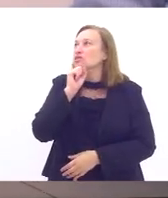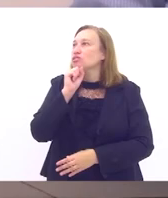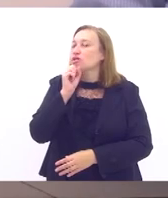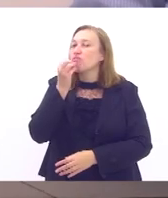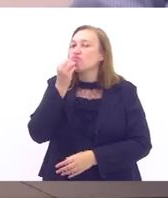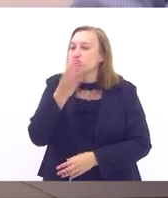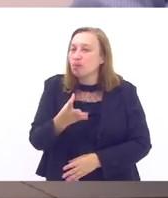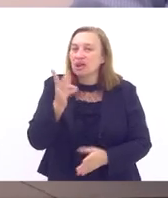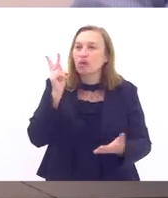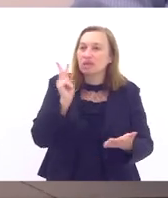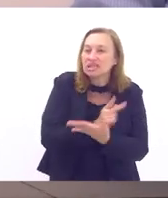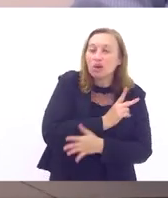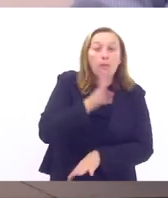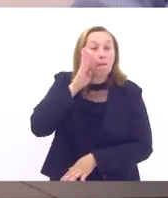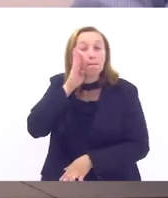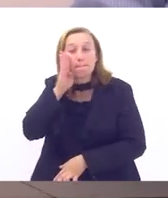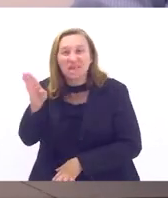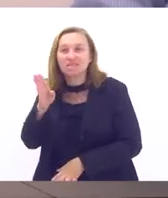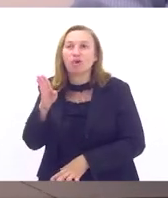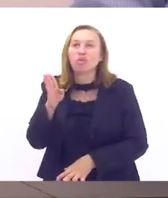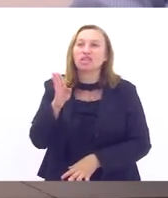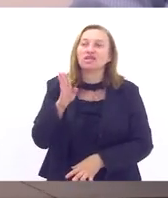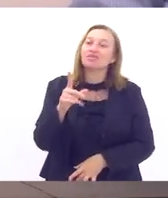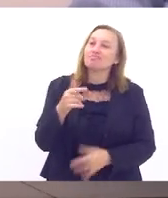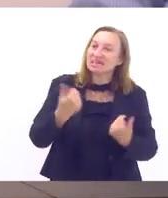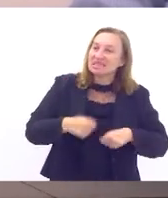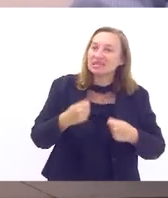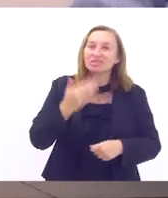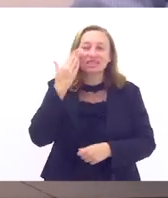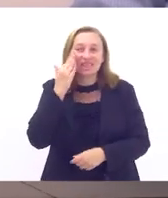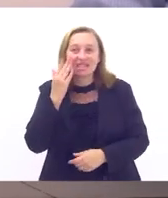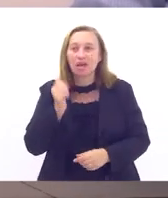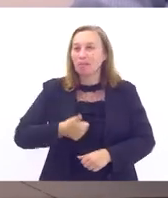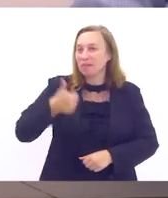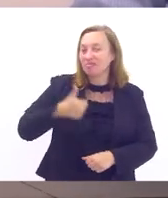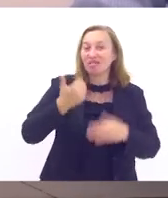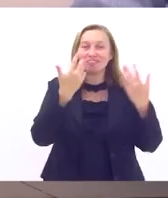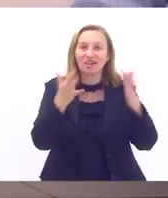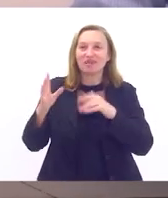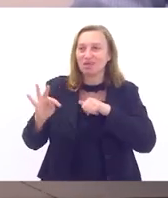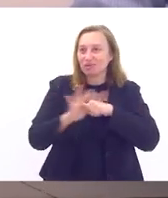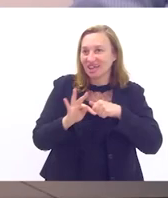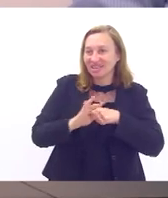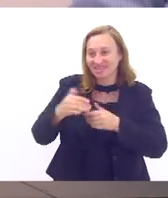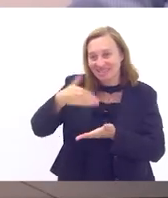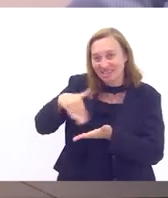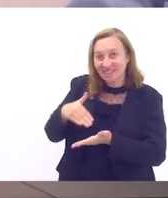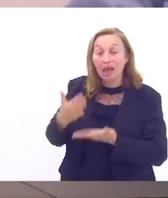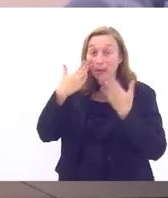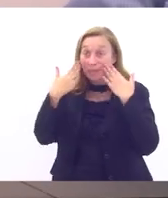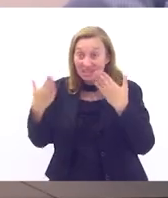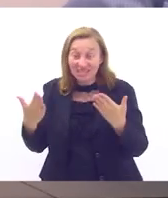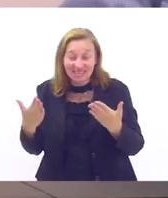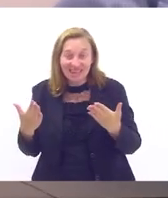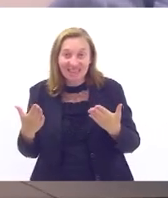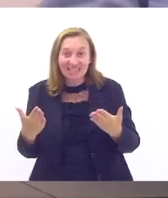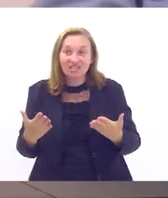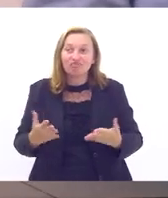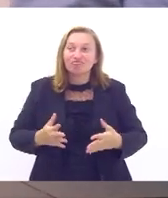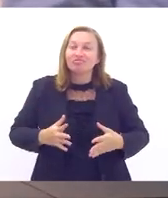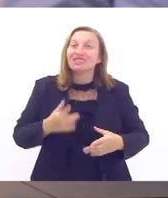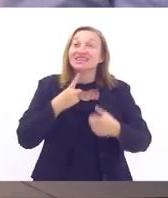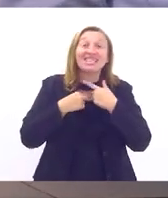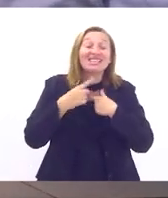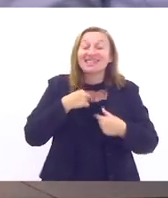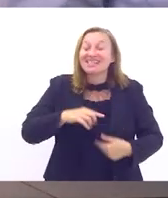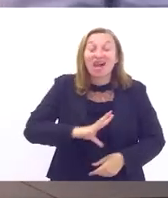impactante o que aconteceu aqui, mas, principalmente, né, a gente tem que entender, primeiro, parabenizar os técnicos da secretaria, que apresentaram com tanta vontade, com